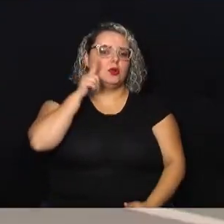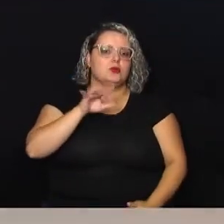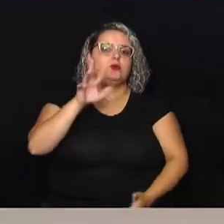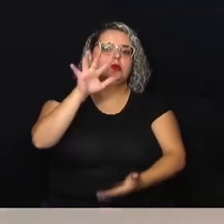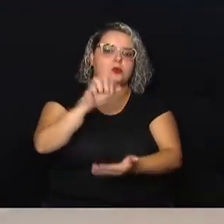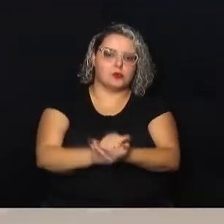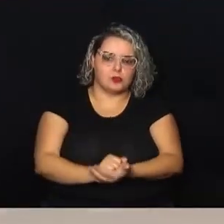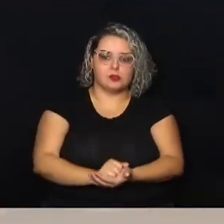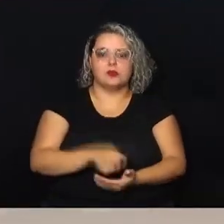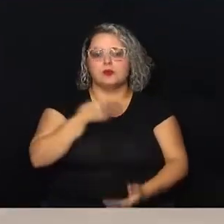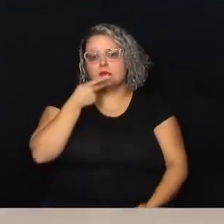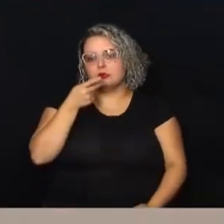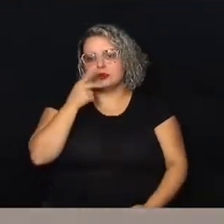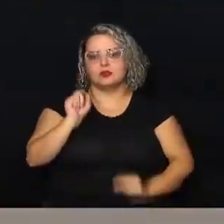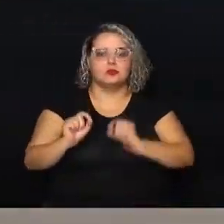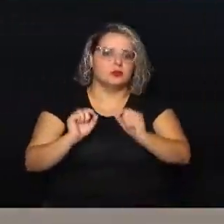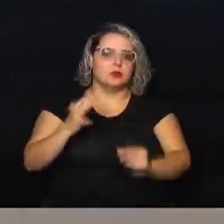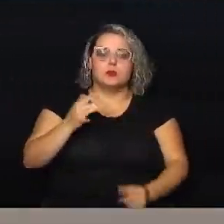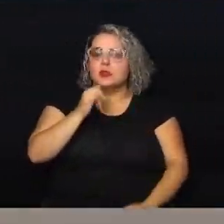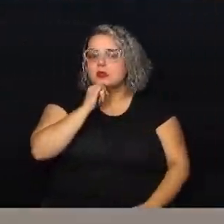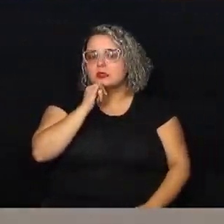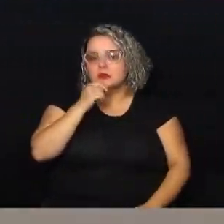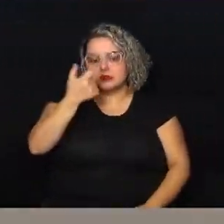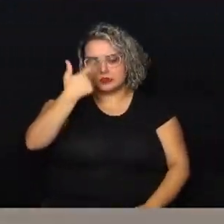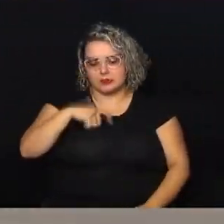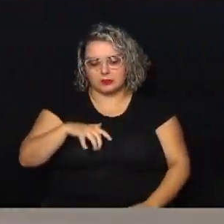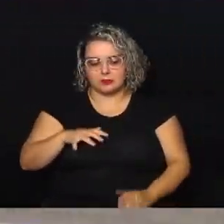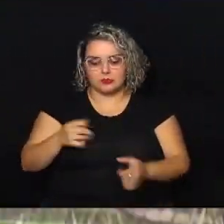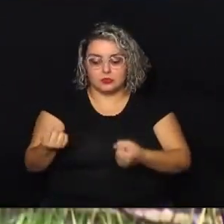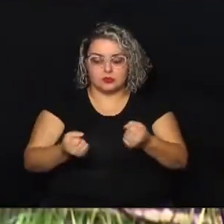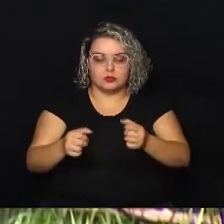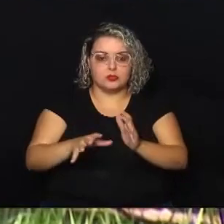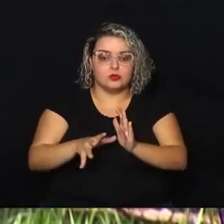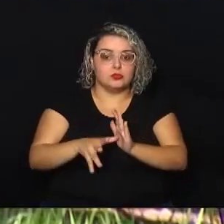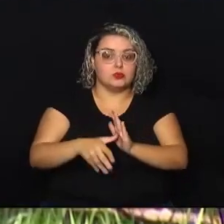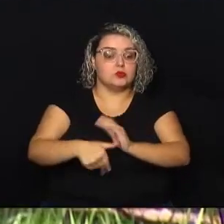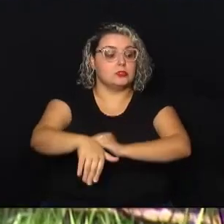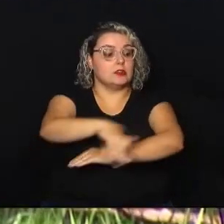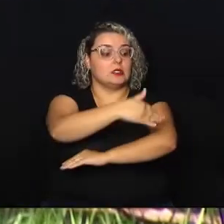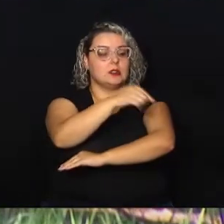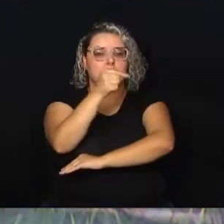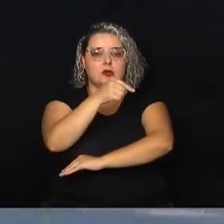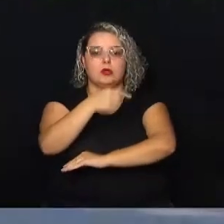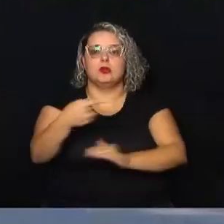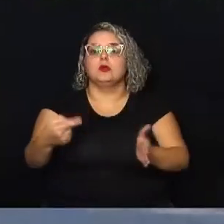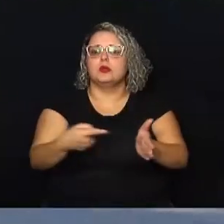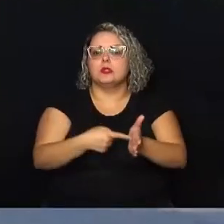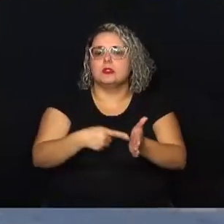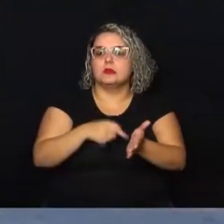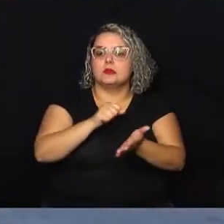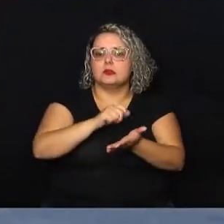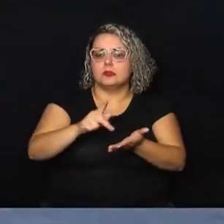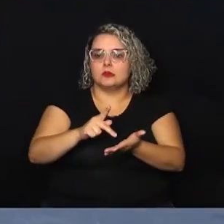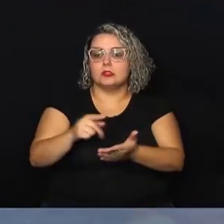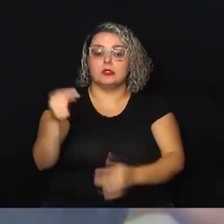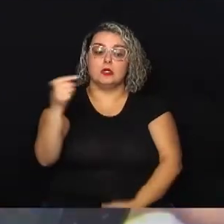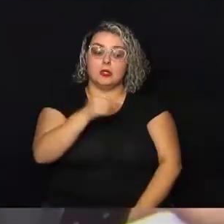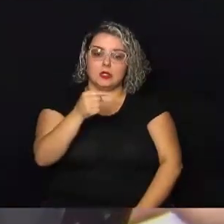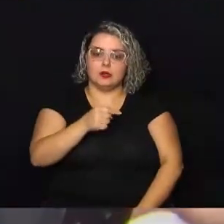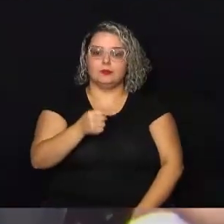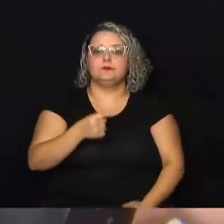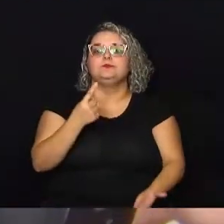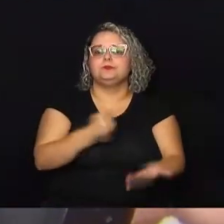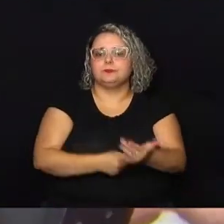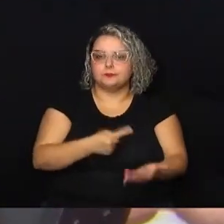de ocorrências. Por exemplo, se eu fui furtado naquela esquina ali, eu denuncio no aplicativo e aquela esquina vai ficar marcada como